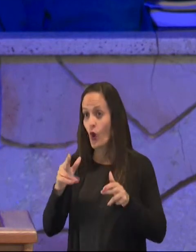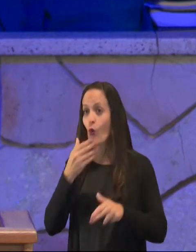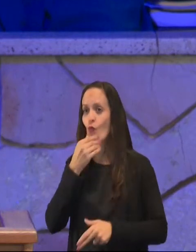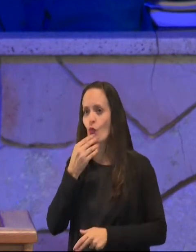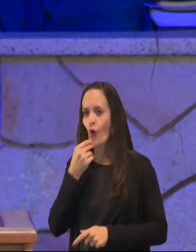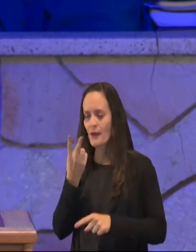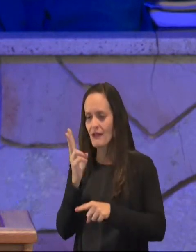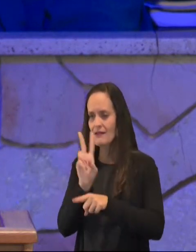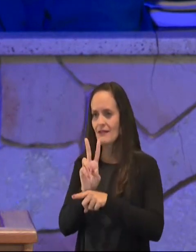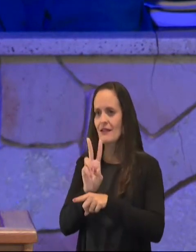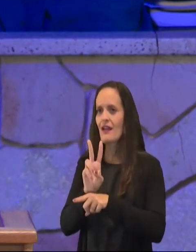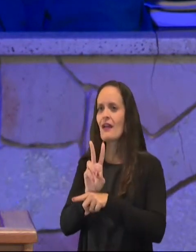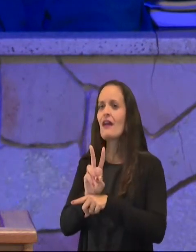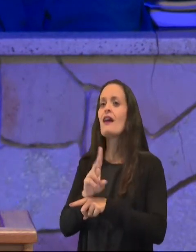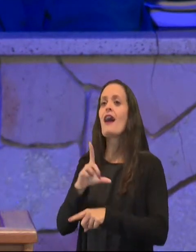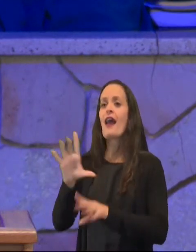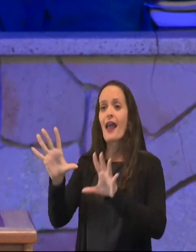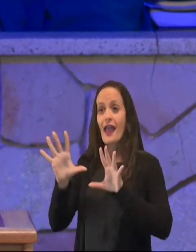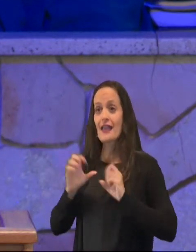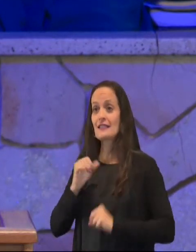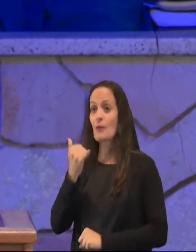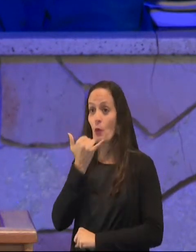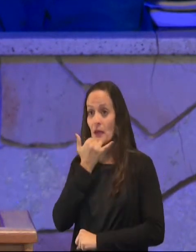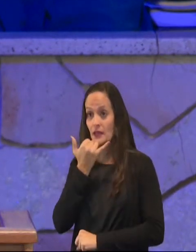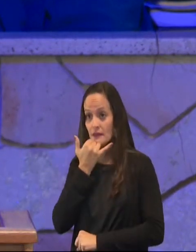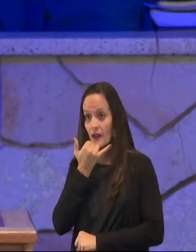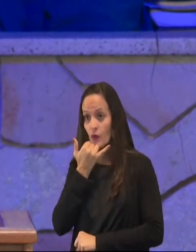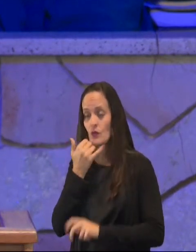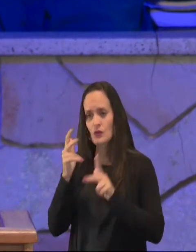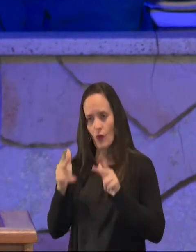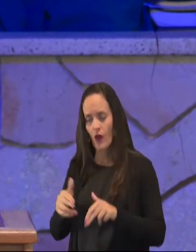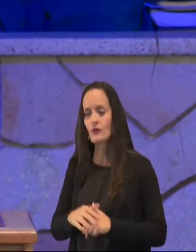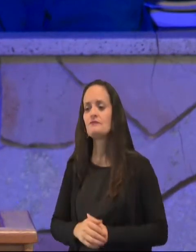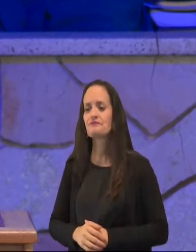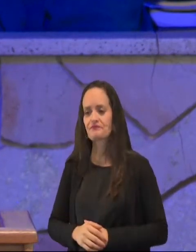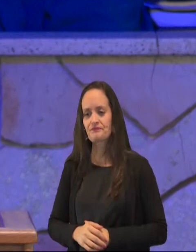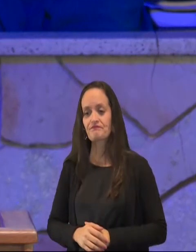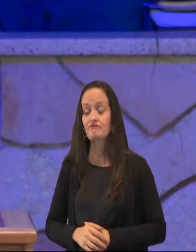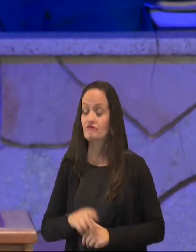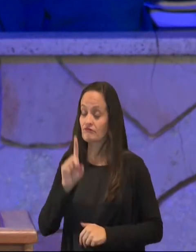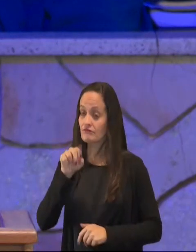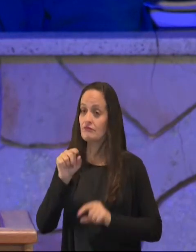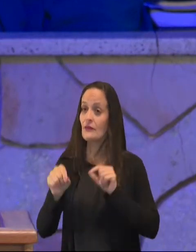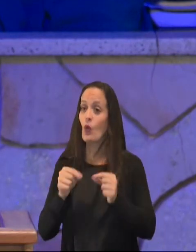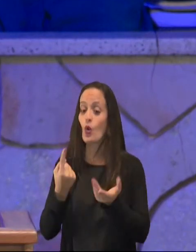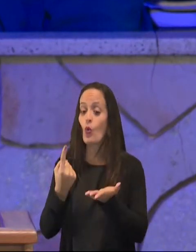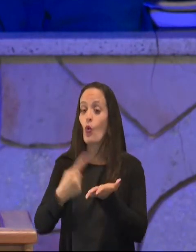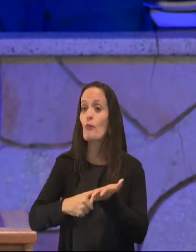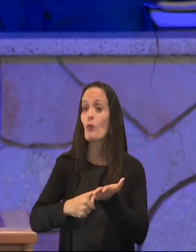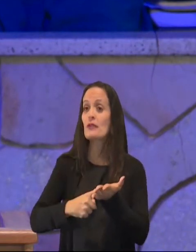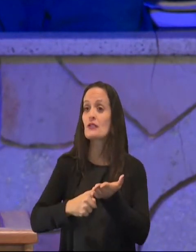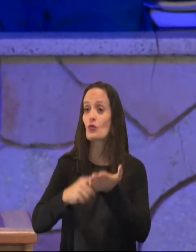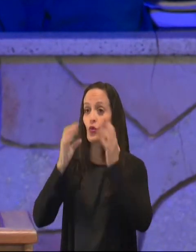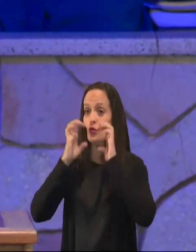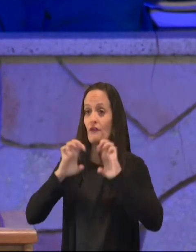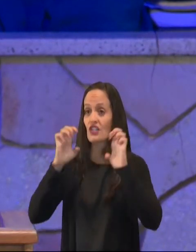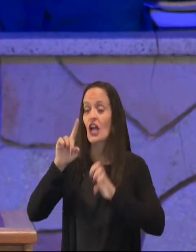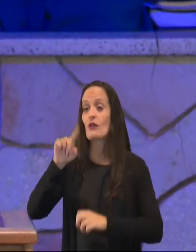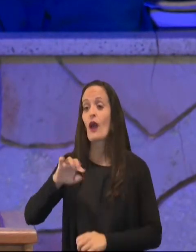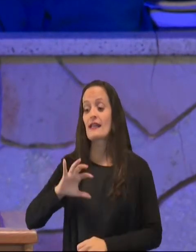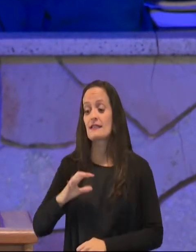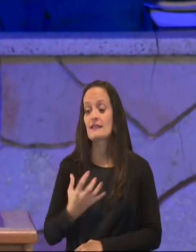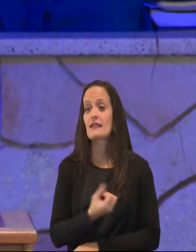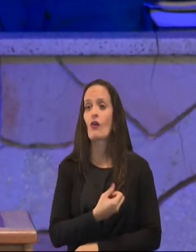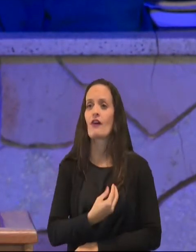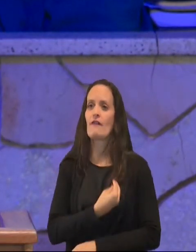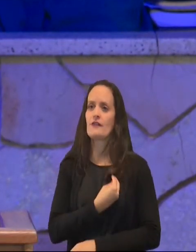pelos apóstolos, na plenitude da missão, convicto de que o foco da missão é salvar vidas, nós precisamos aprender